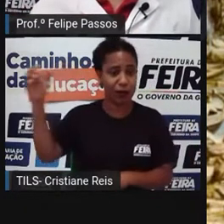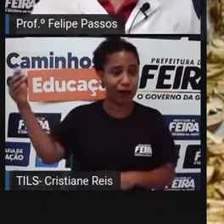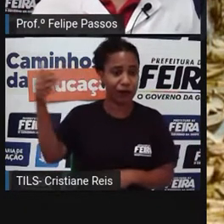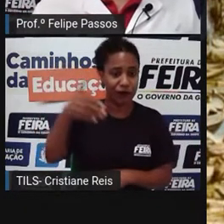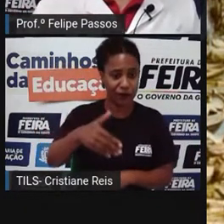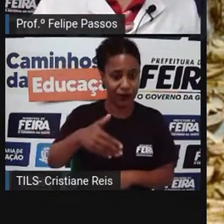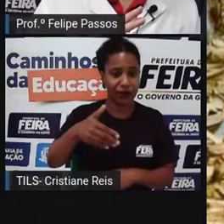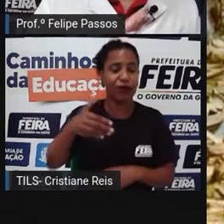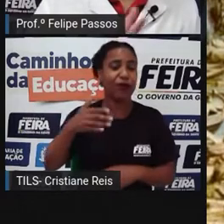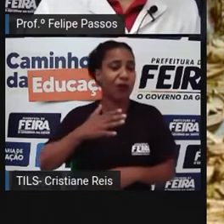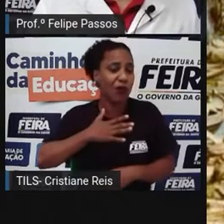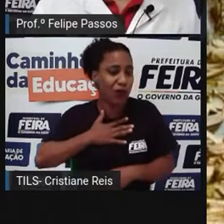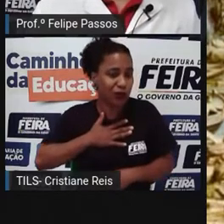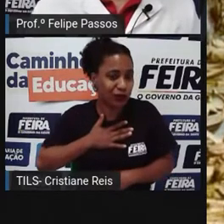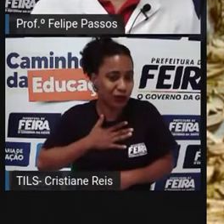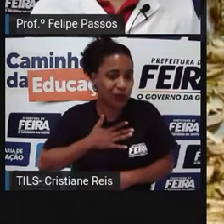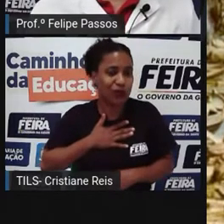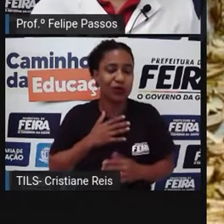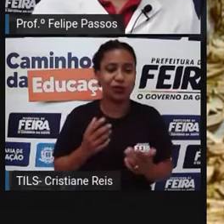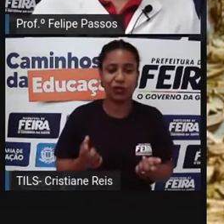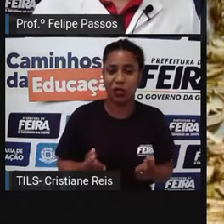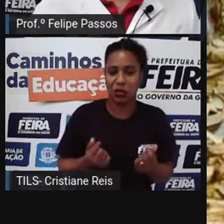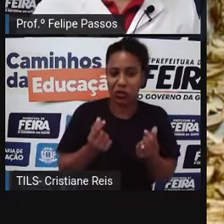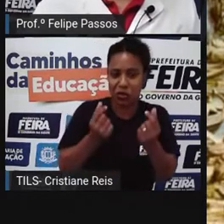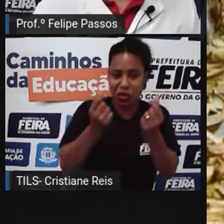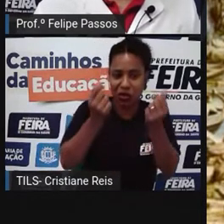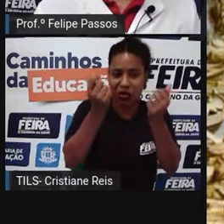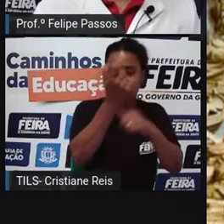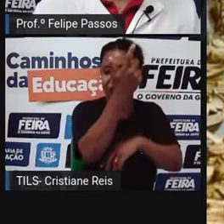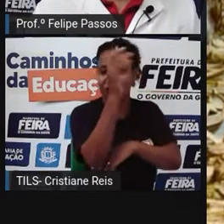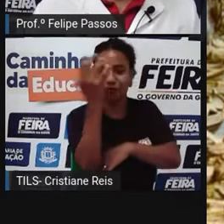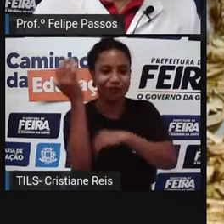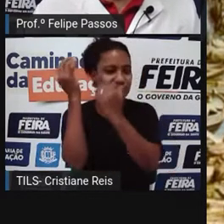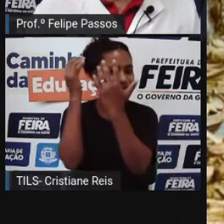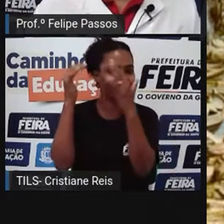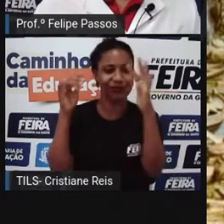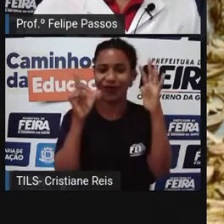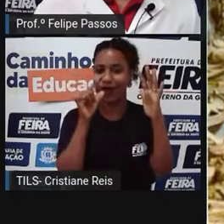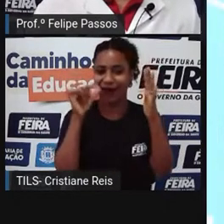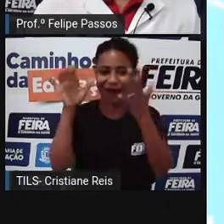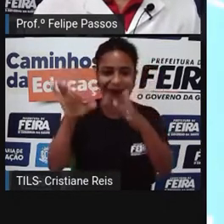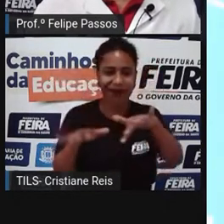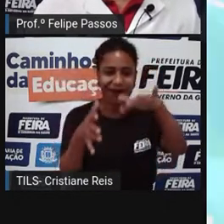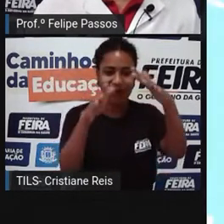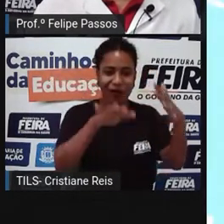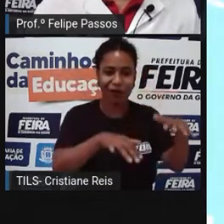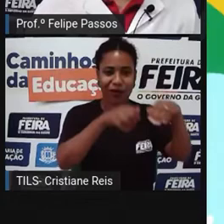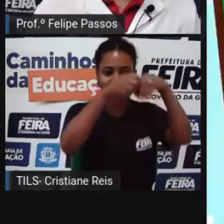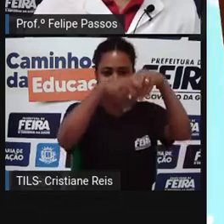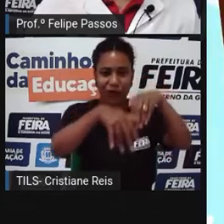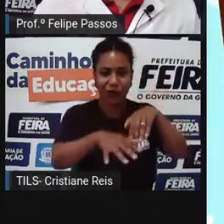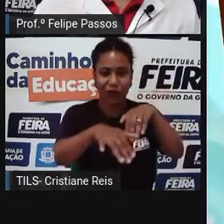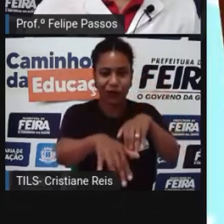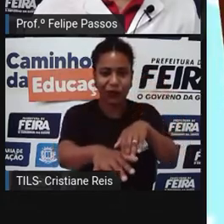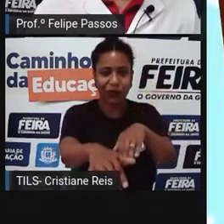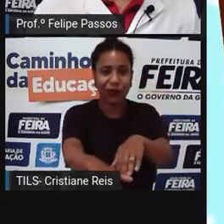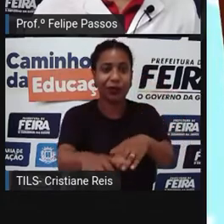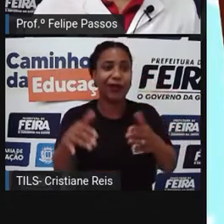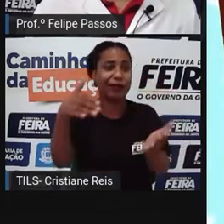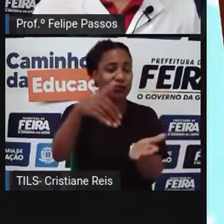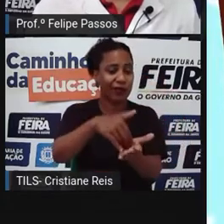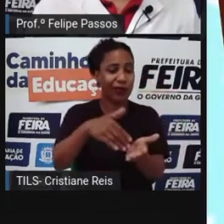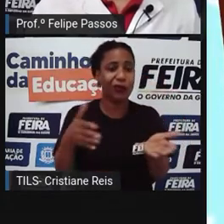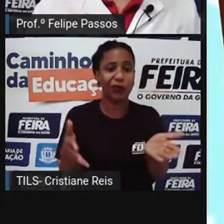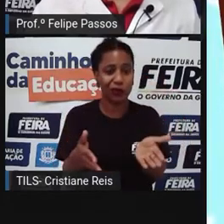se visitar, um local com riquezas naturais, um local belo, né? E isso se reflete na nossa história até hoje, né? A